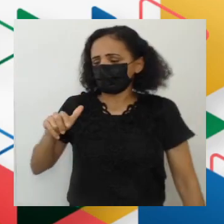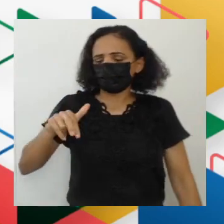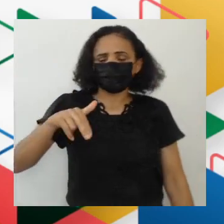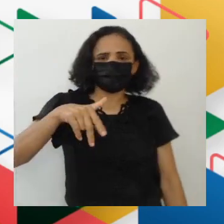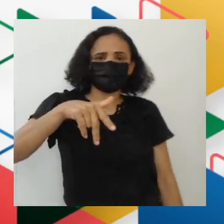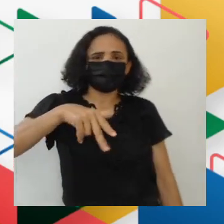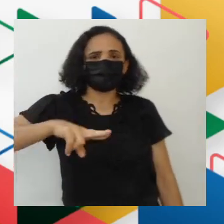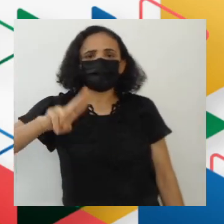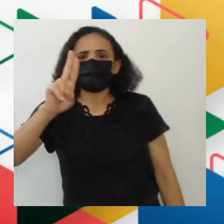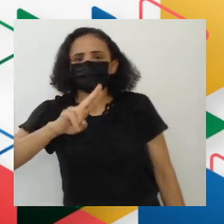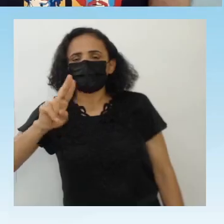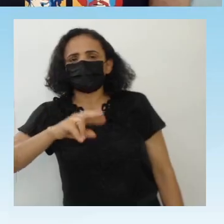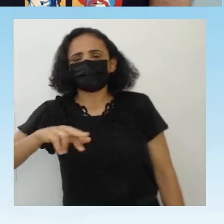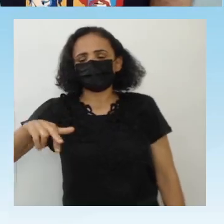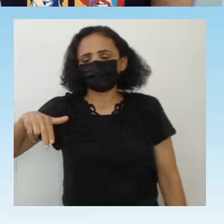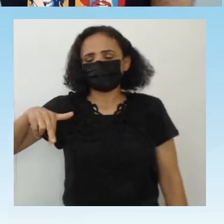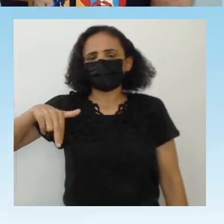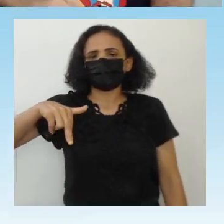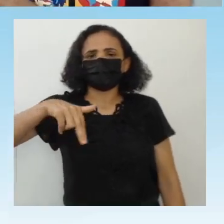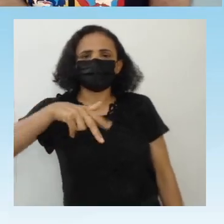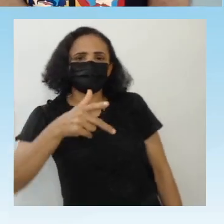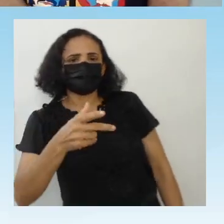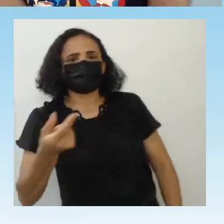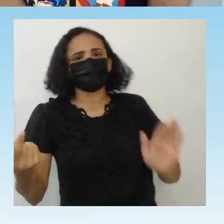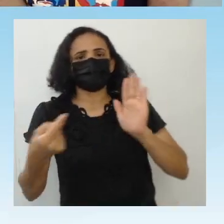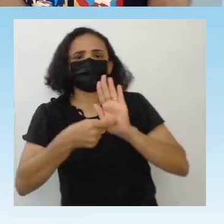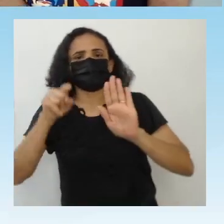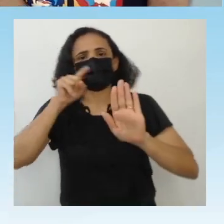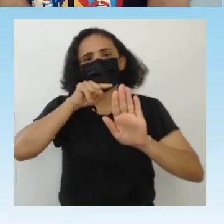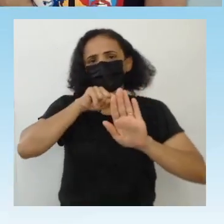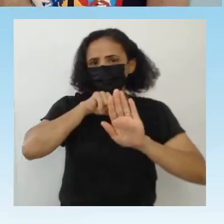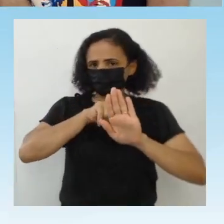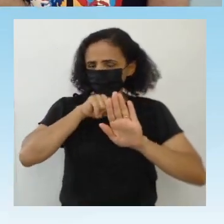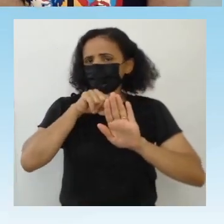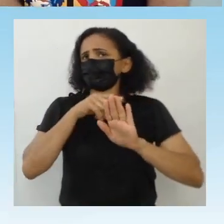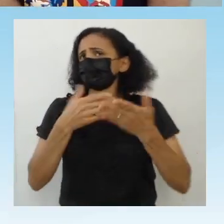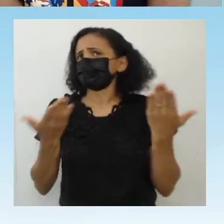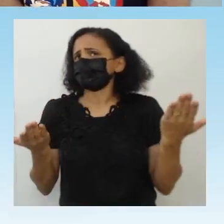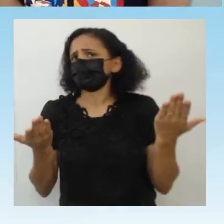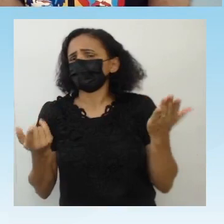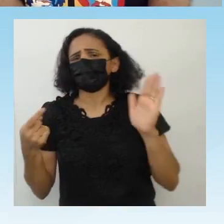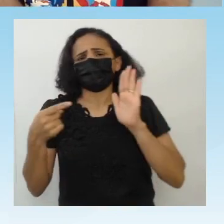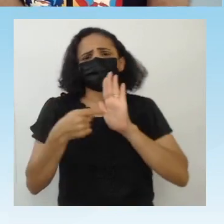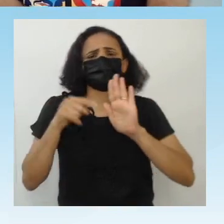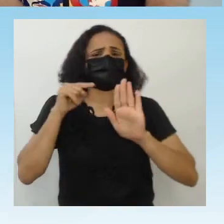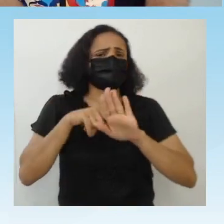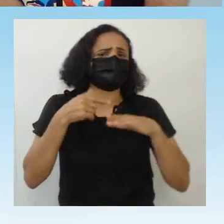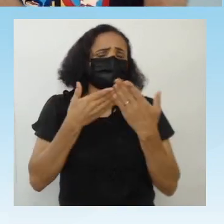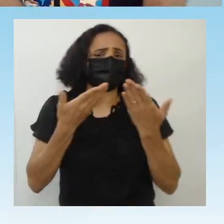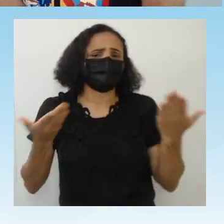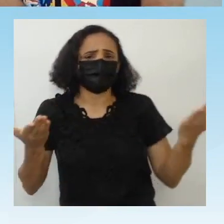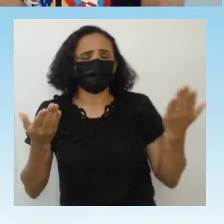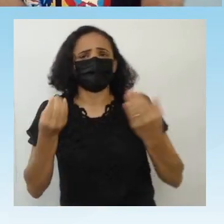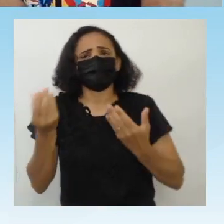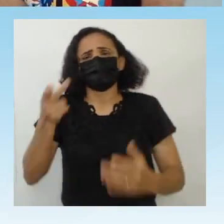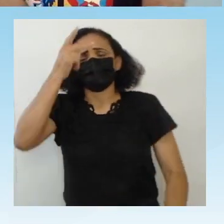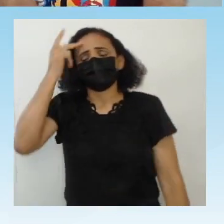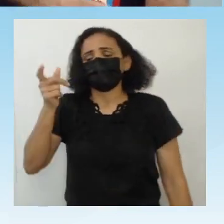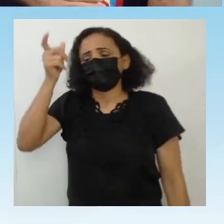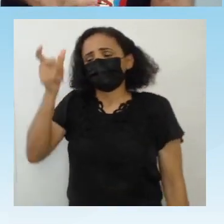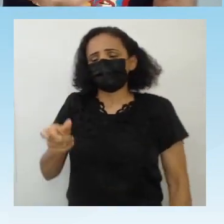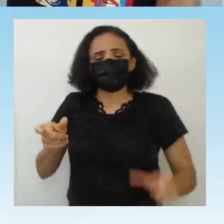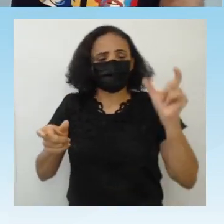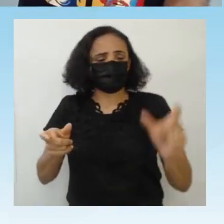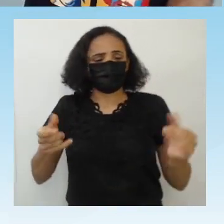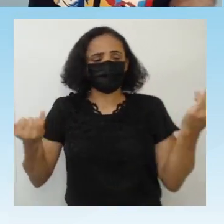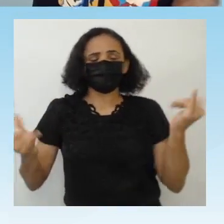usa o sapato como uma metáfora, né? Como um símbolo, uma metonímia até, né? Do refugiado. E, ao